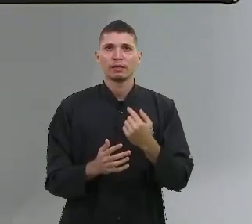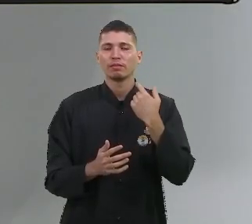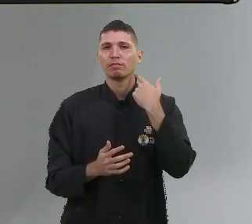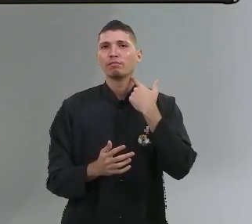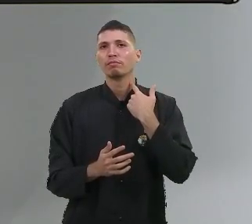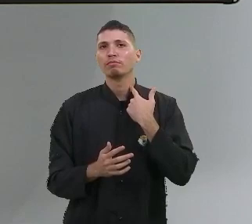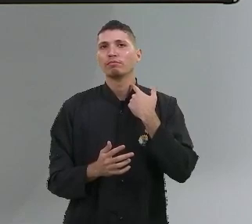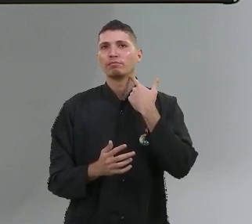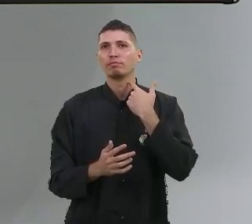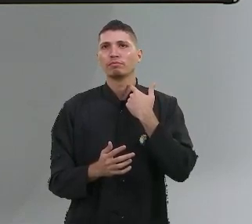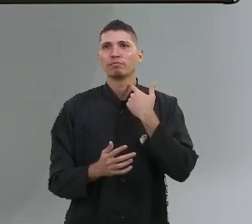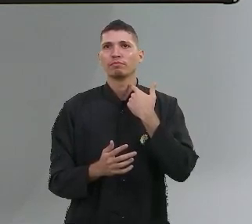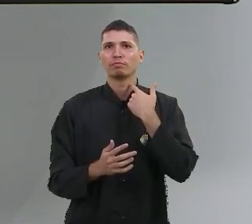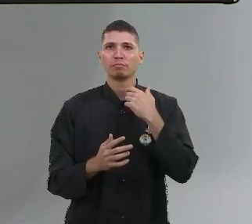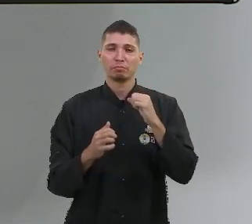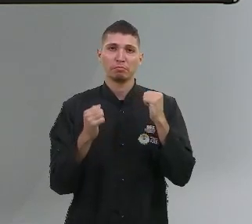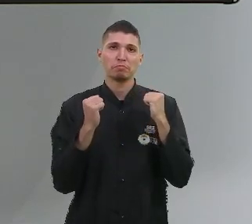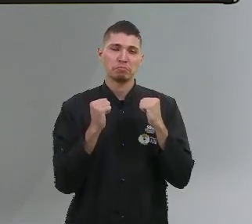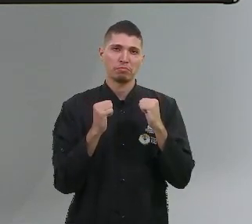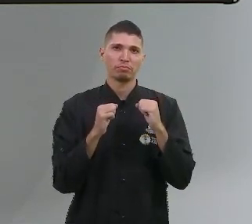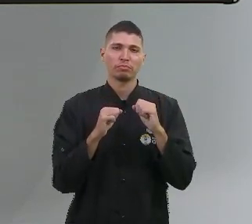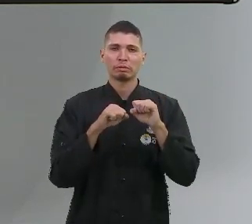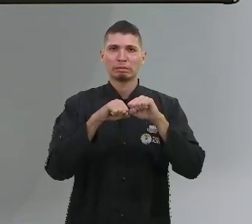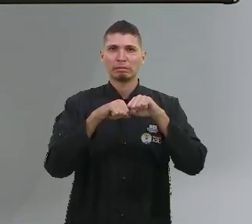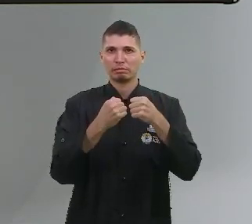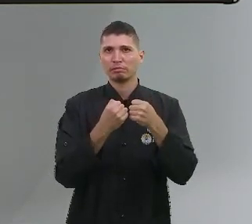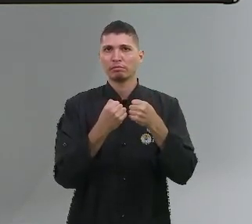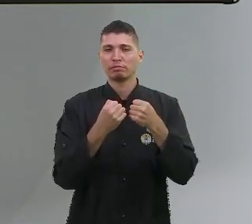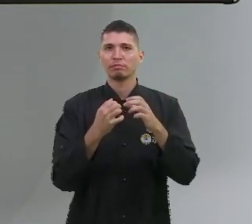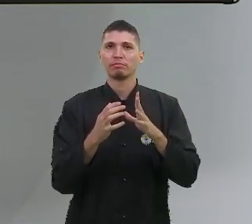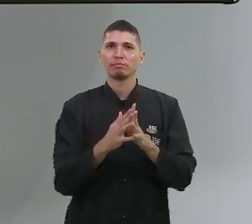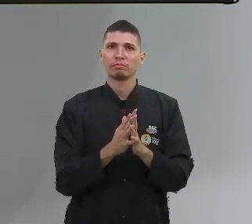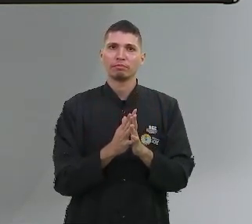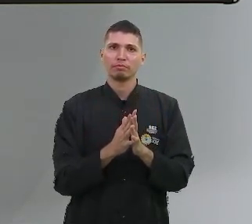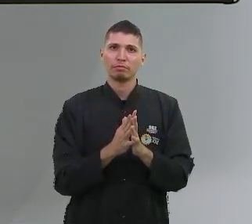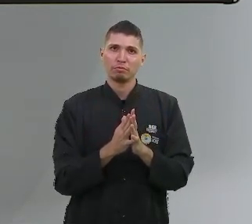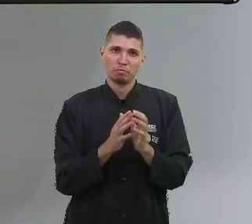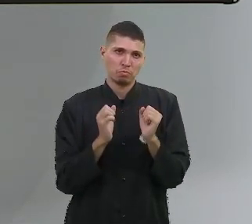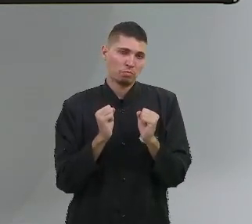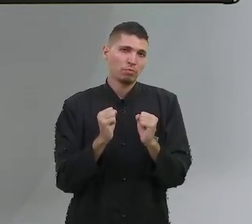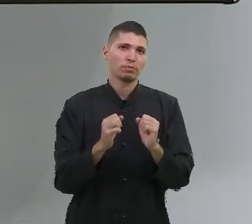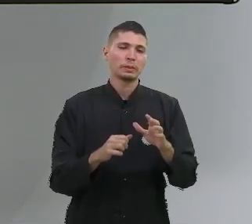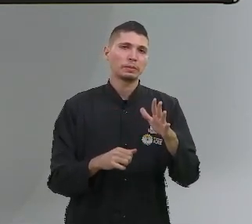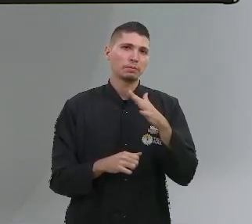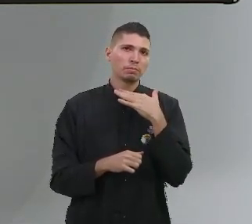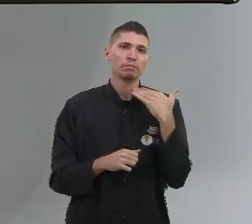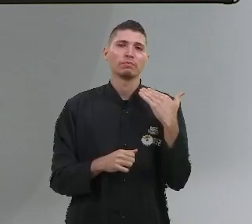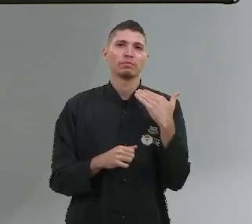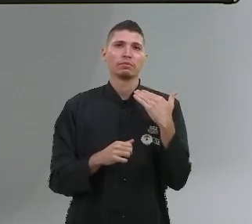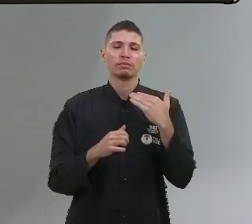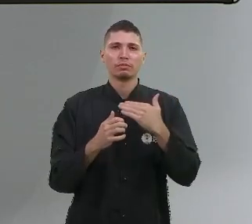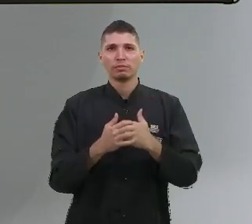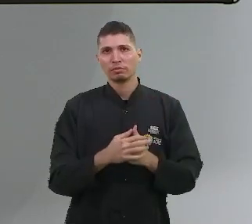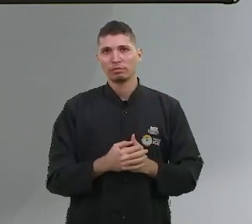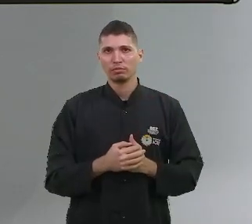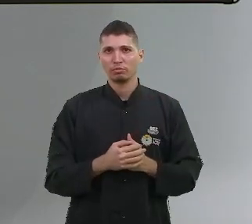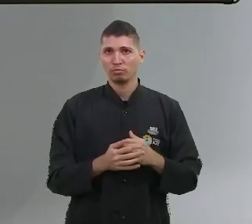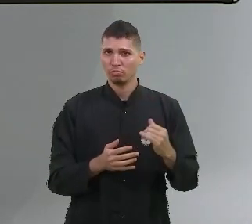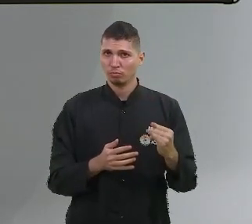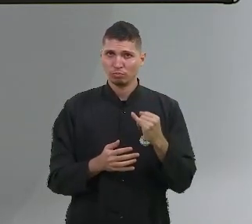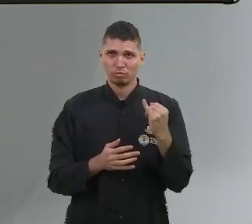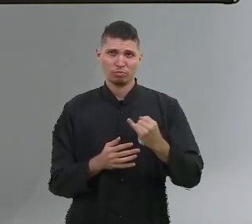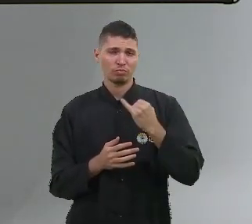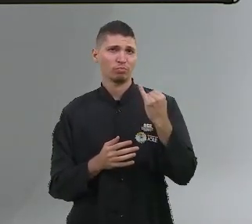pode vir a se quebrar. E a pessoa pode acabar perdendo a vida, tá bom? Então, outro item muito importante